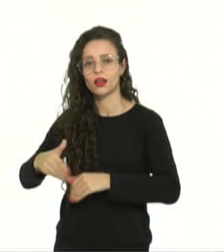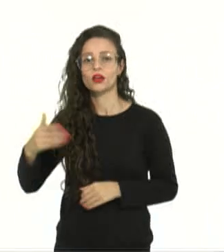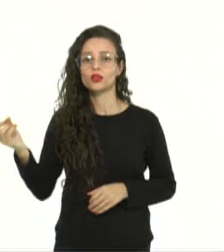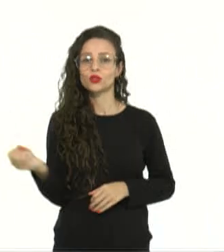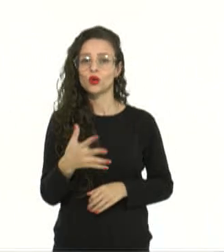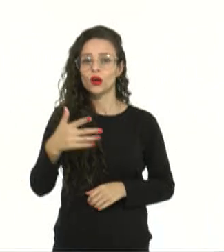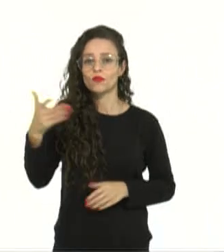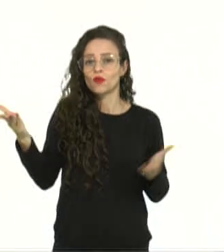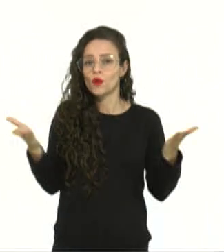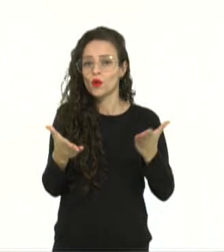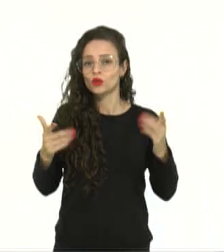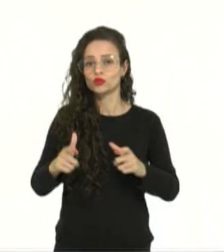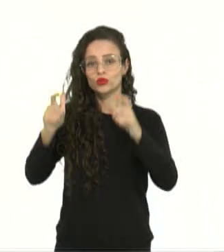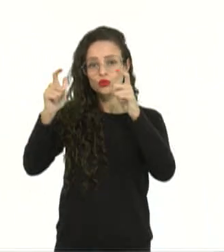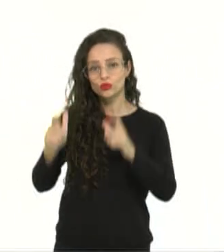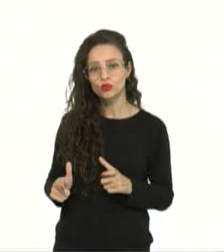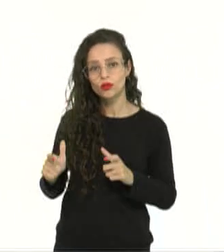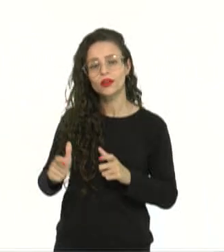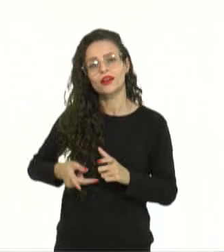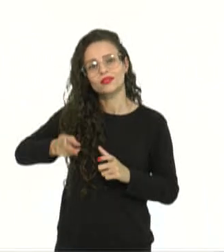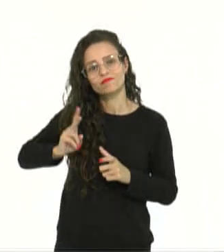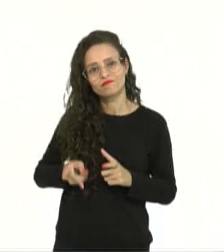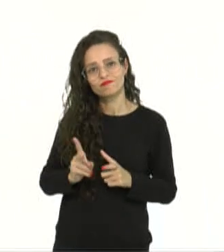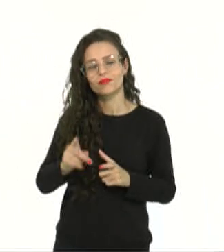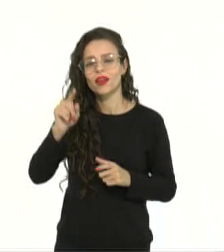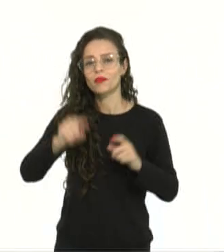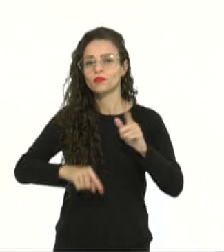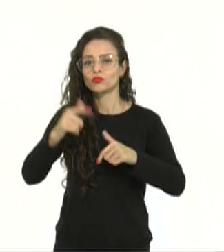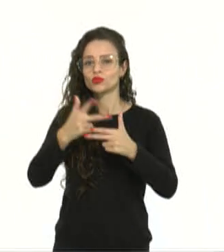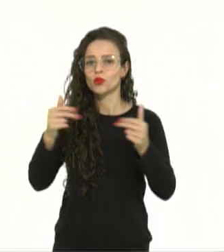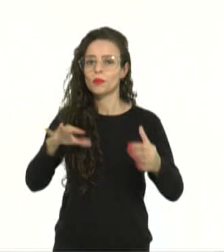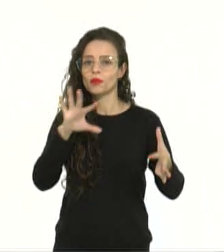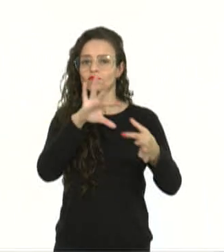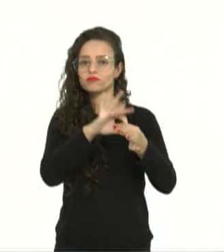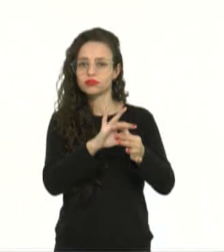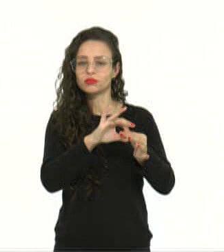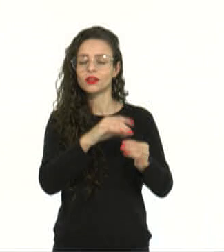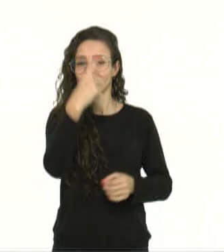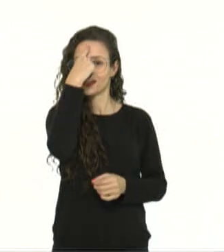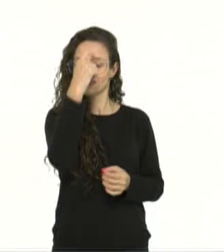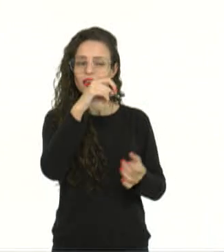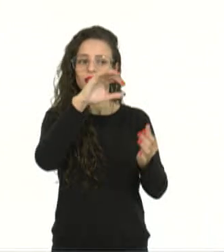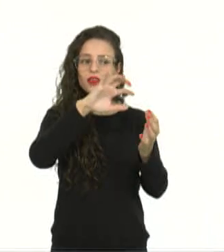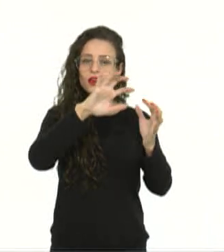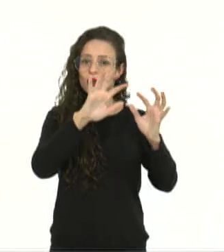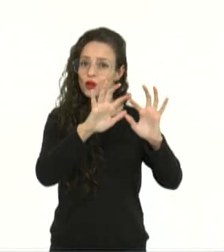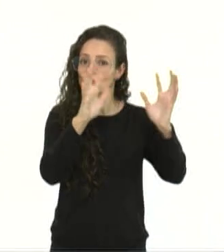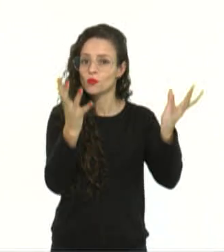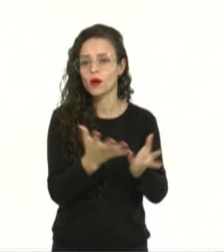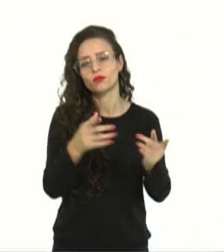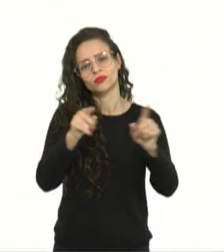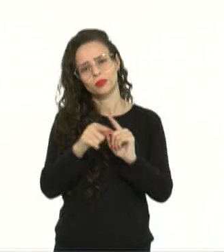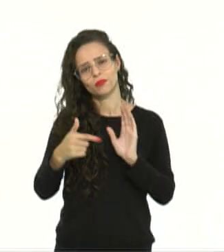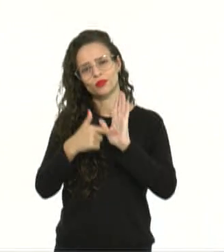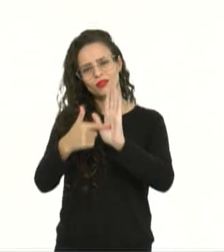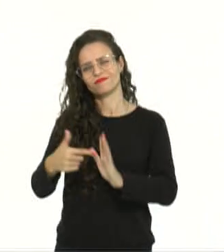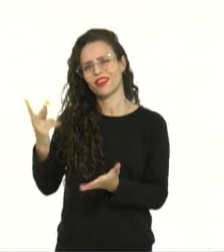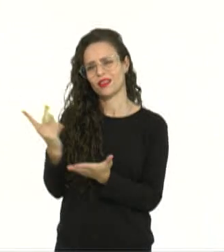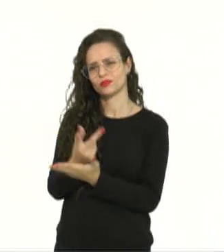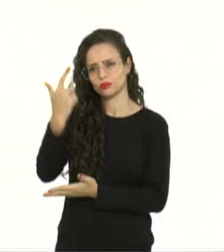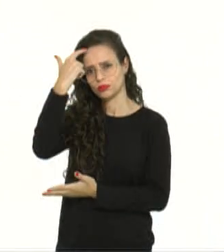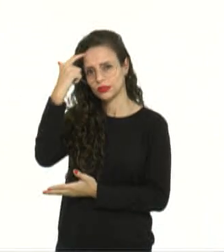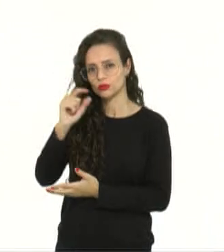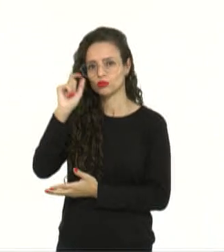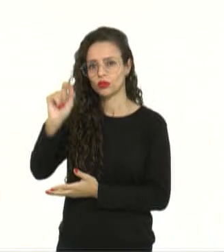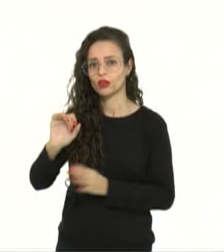contemporâneas de localidade são corretamente o produto de ideias globais. Embora, como enfatiza, seja errado pensar que todas